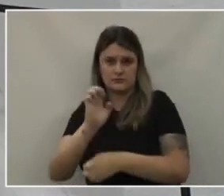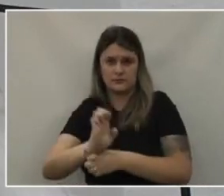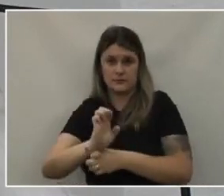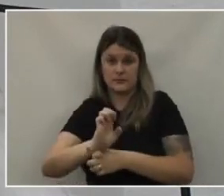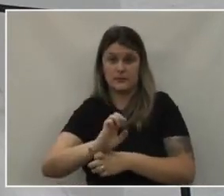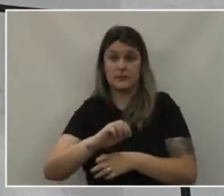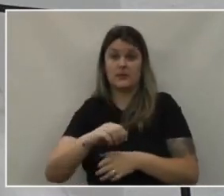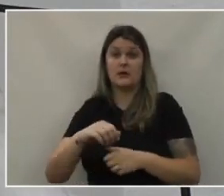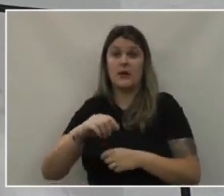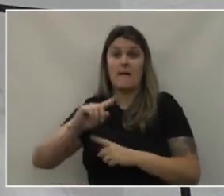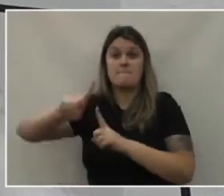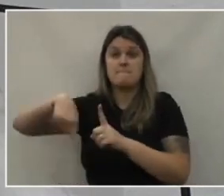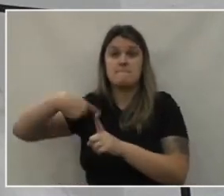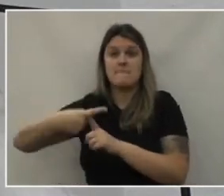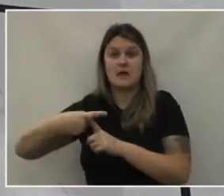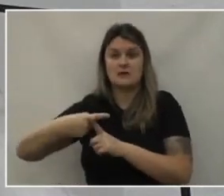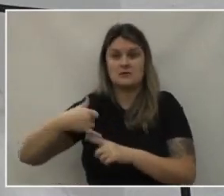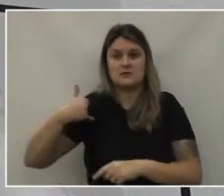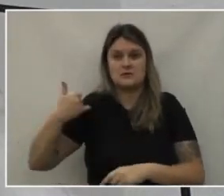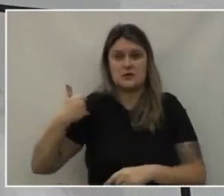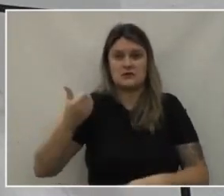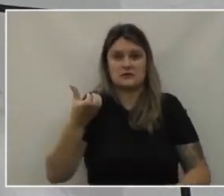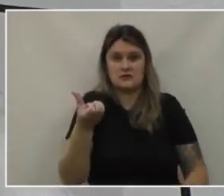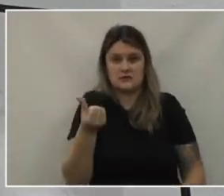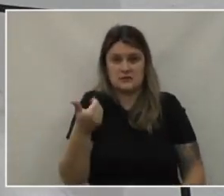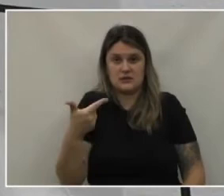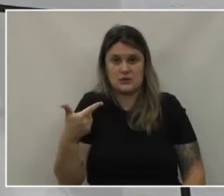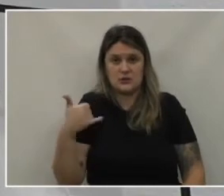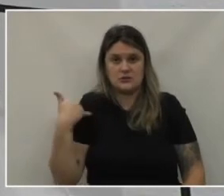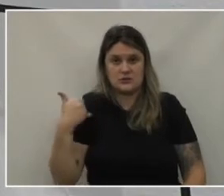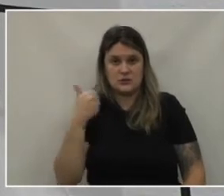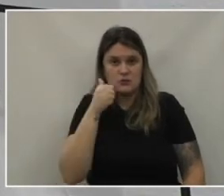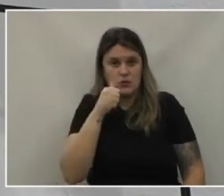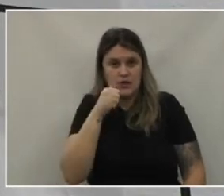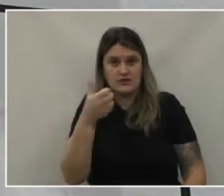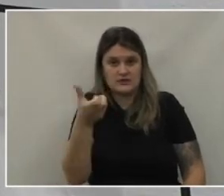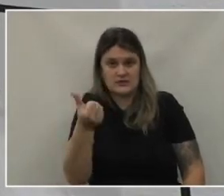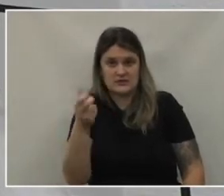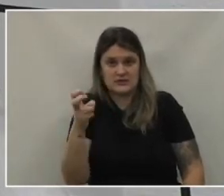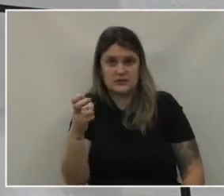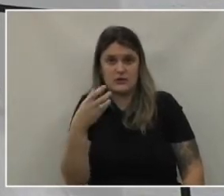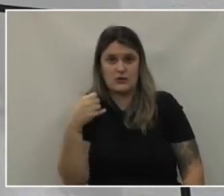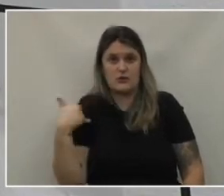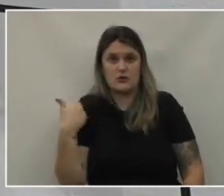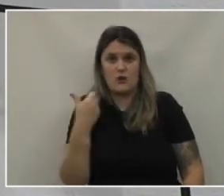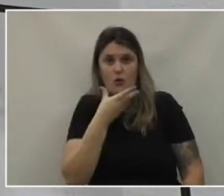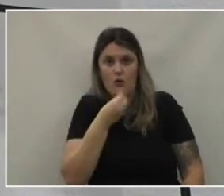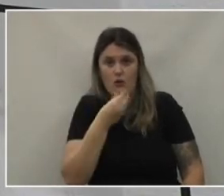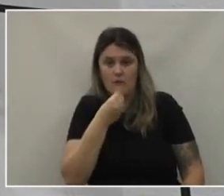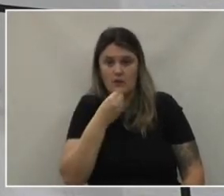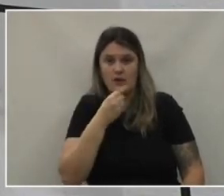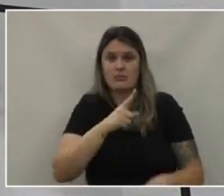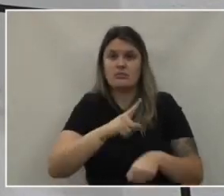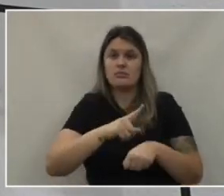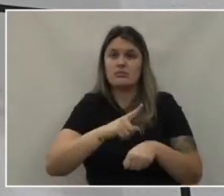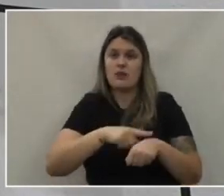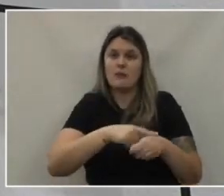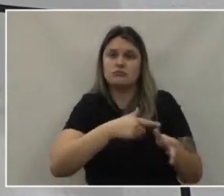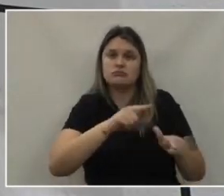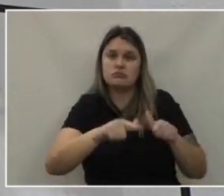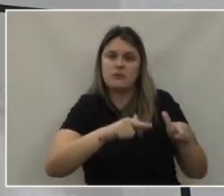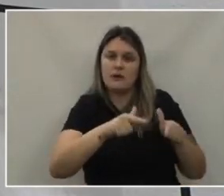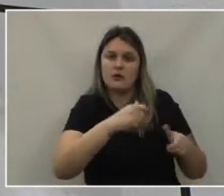da idade mínima de 62 anos para mulheres e 65 para homens, aumento do tempo de